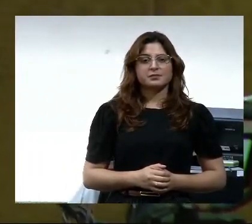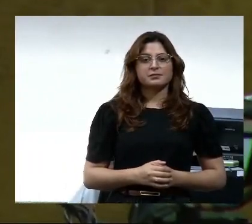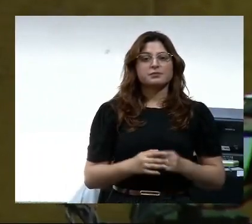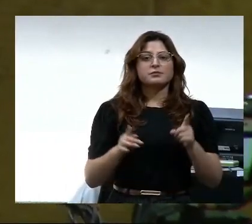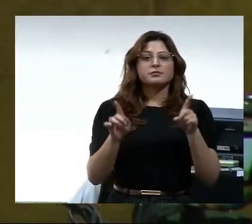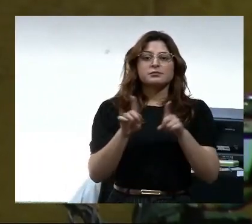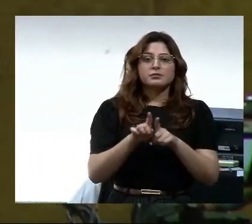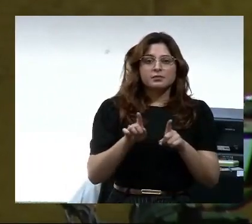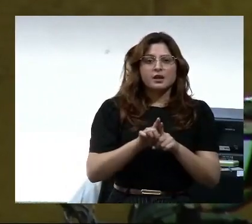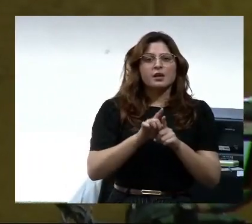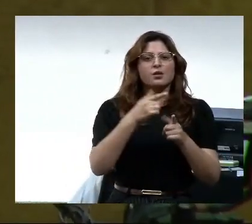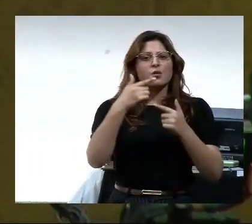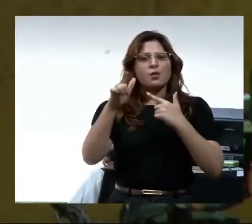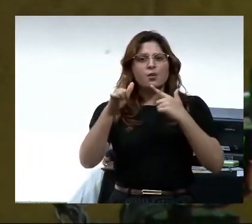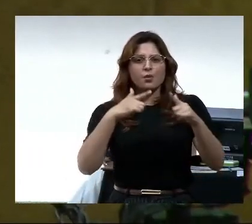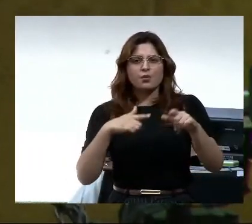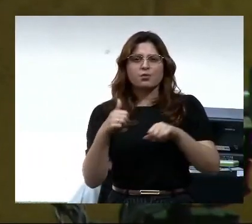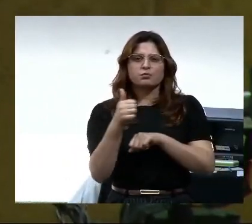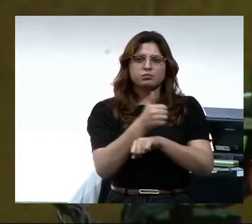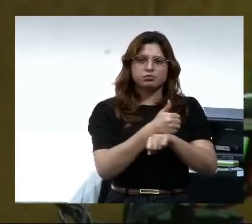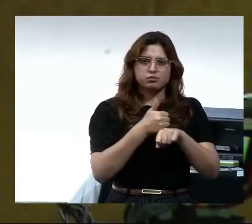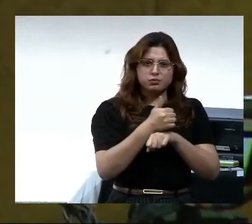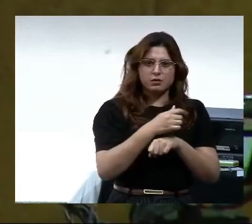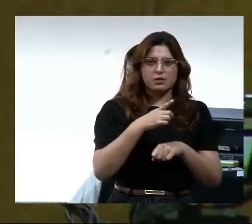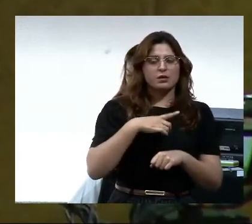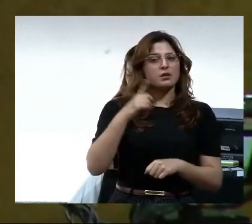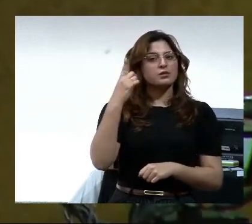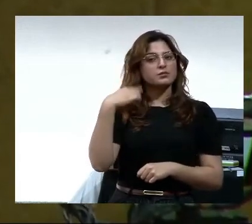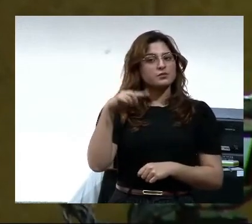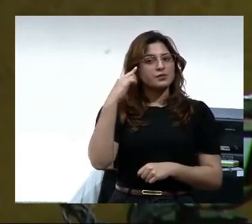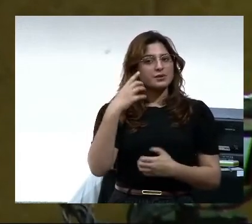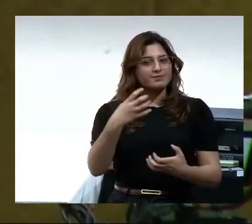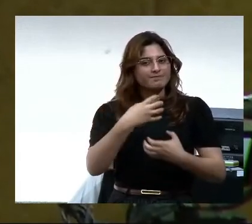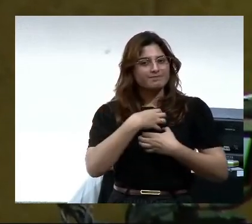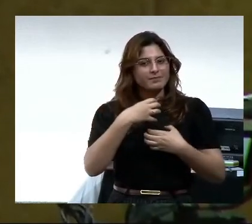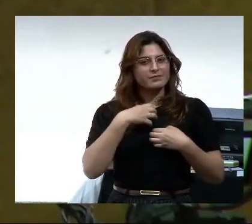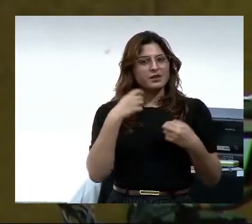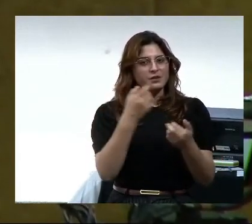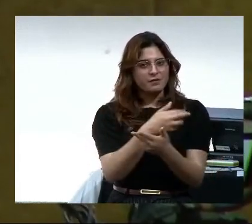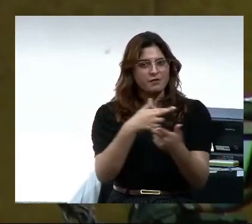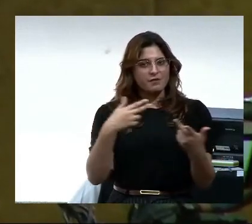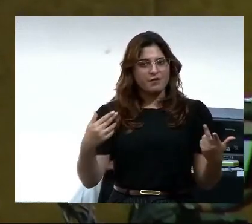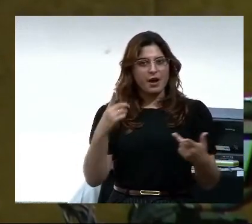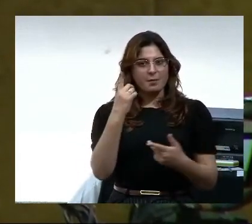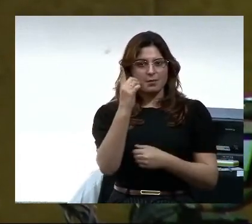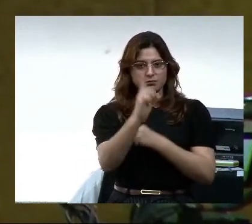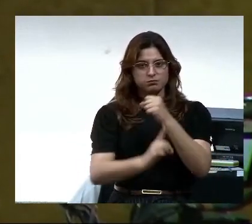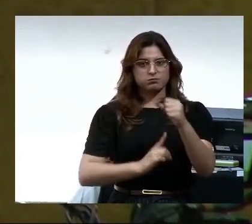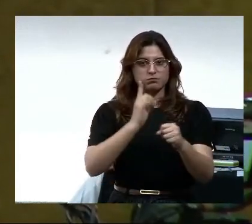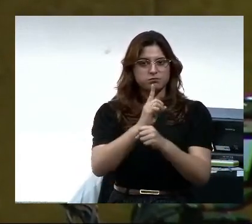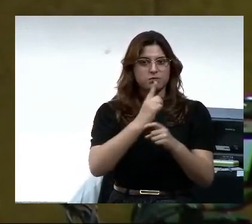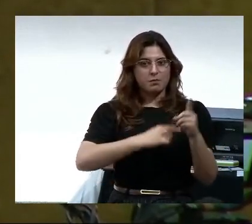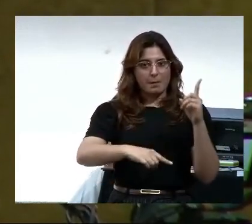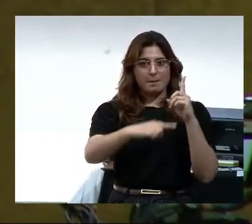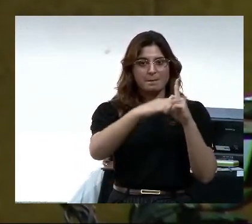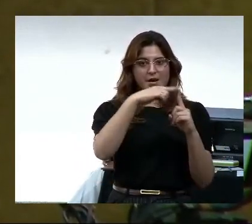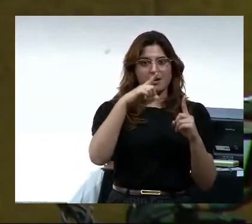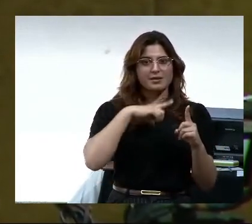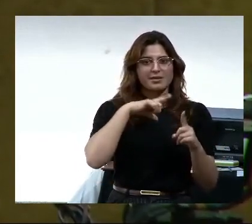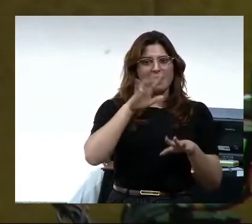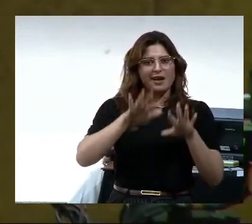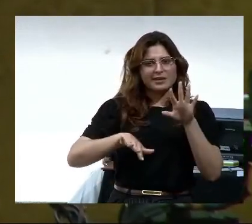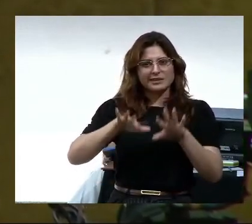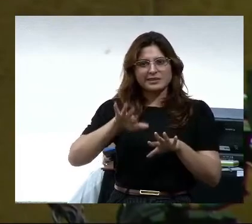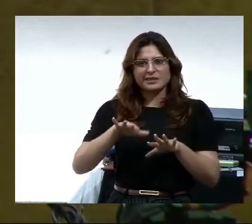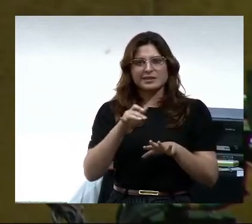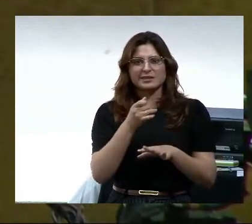assim como outras profissões, a advocacia sente os efeitos de mais de uma década de instabilidade econômica,